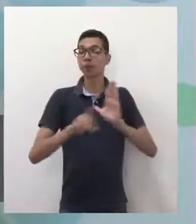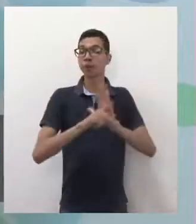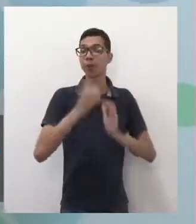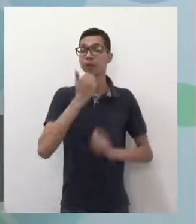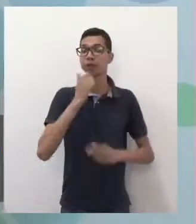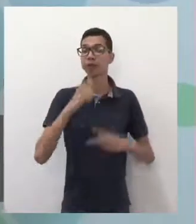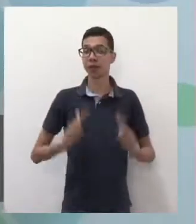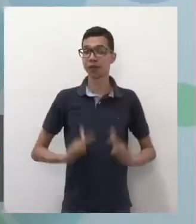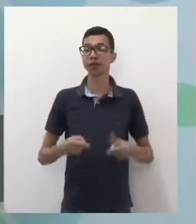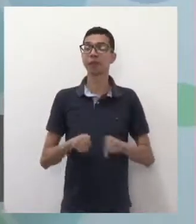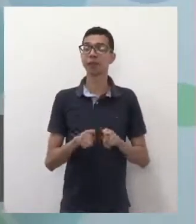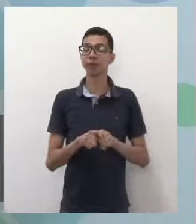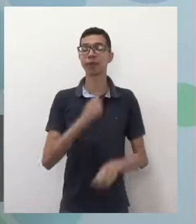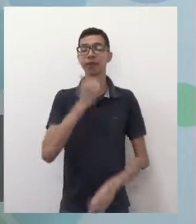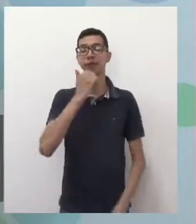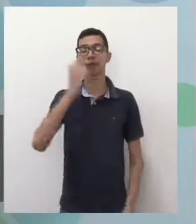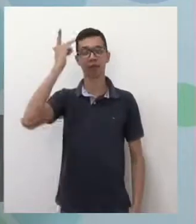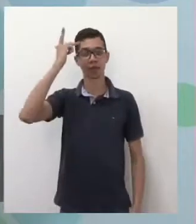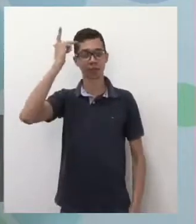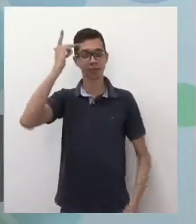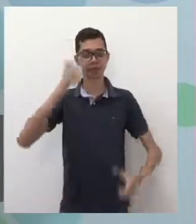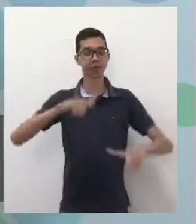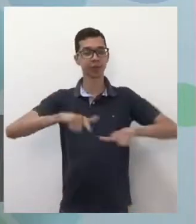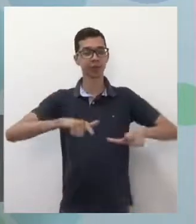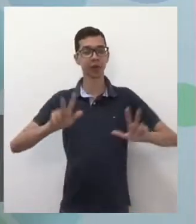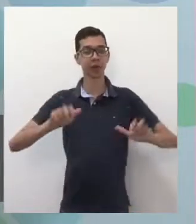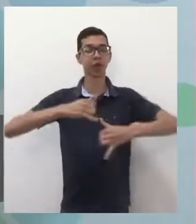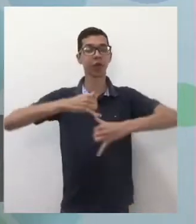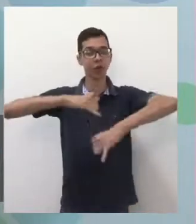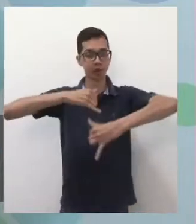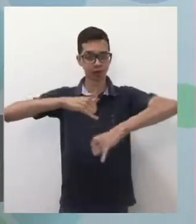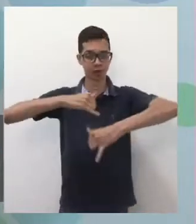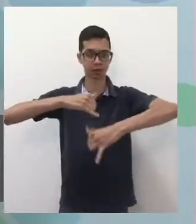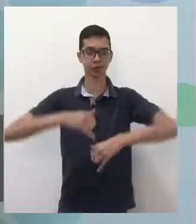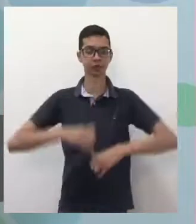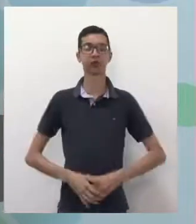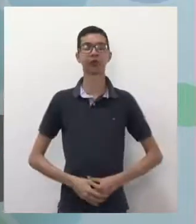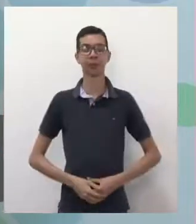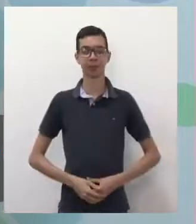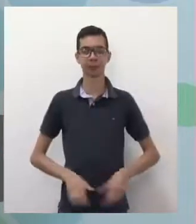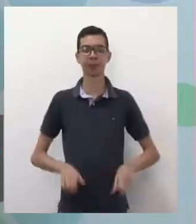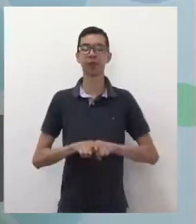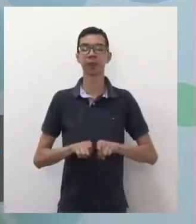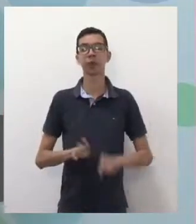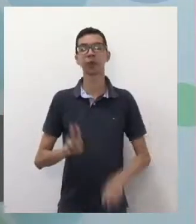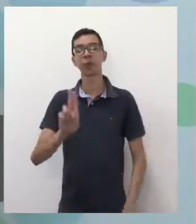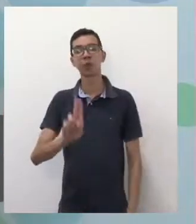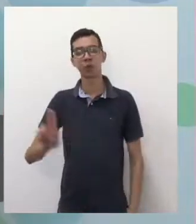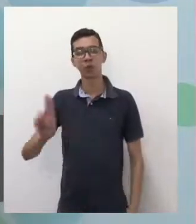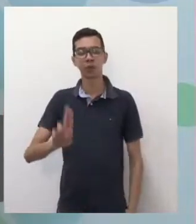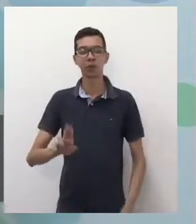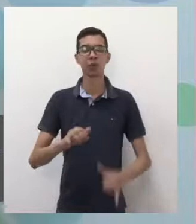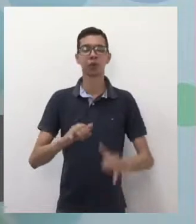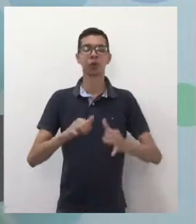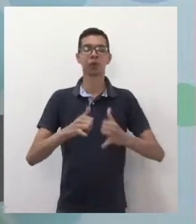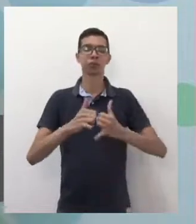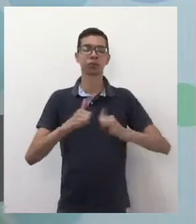também. O trabalho está ligado à energia, né? E ao consumo, que é mais